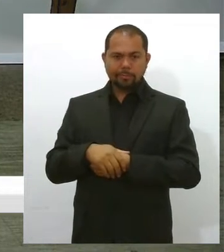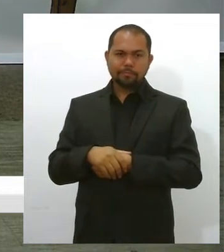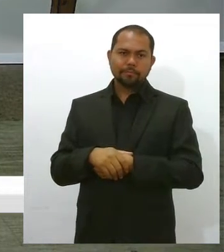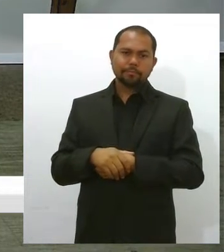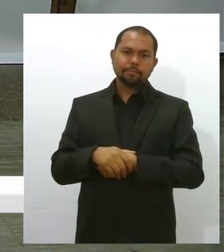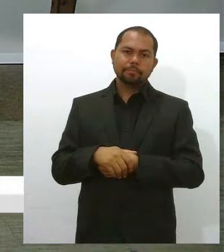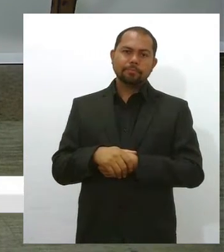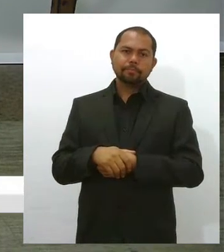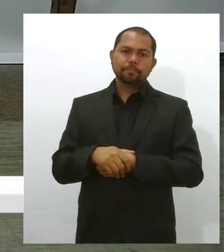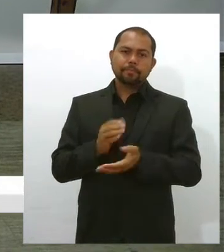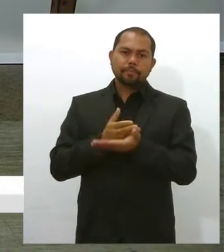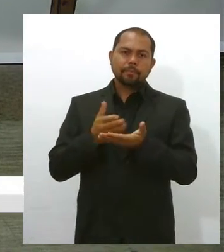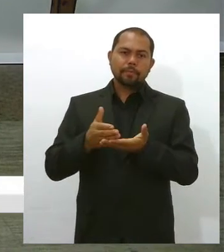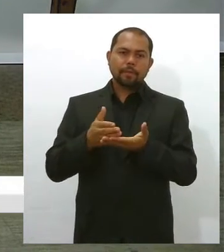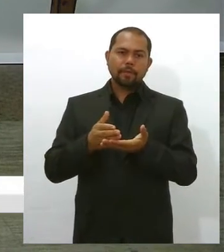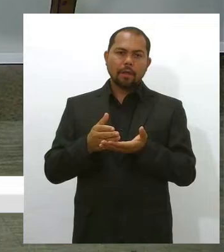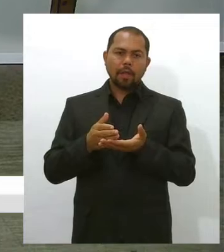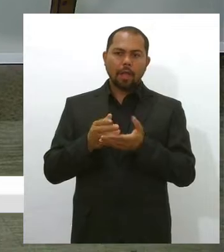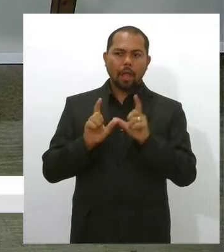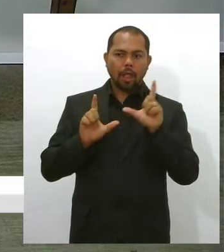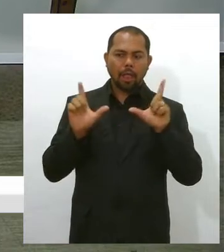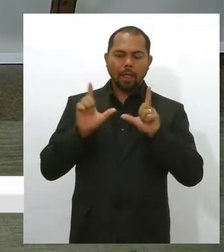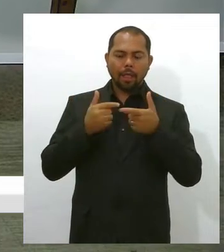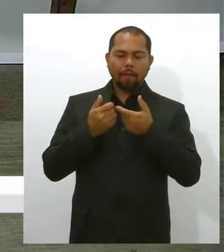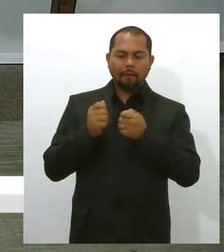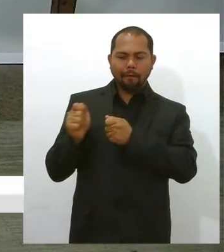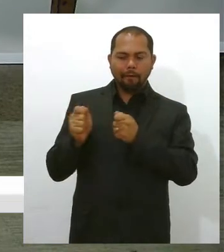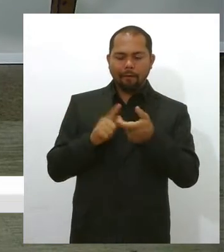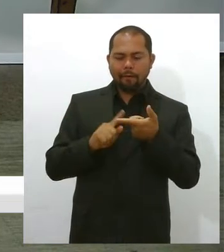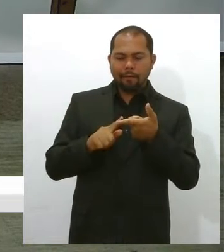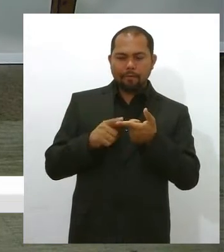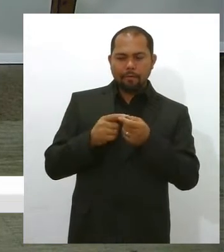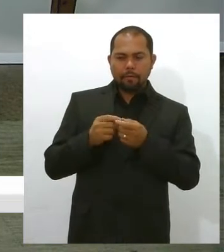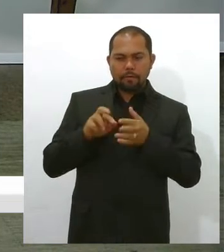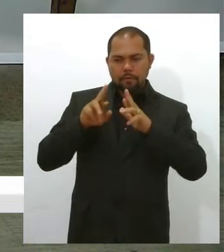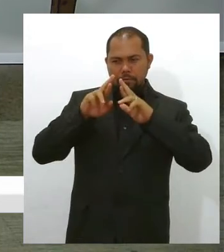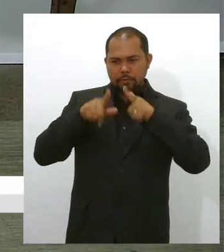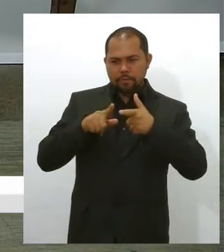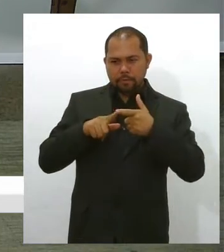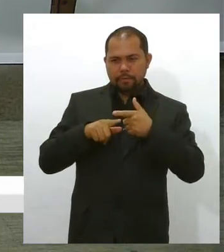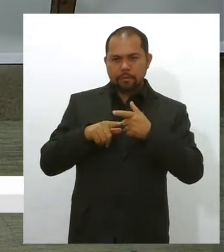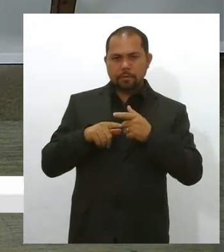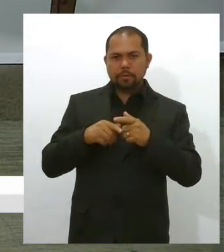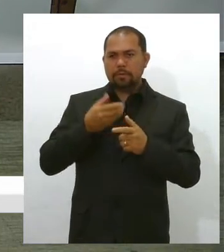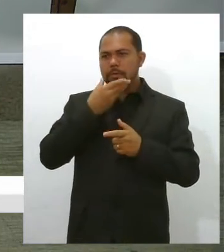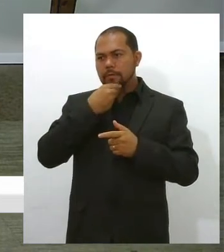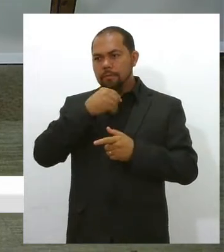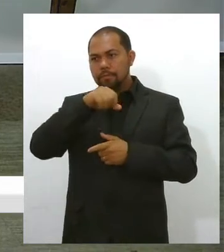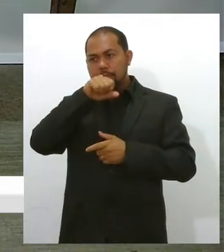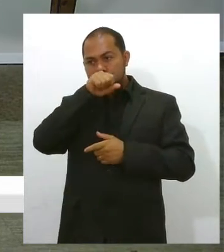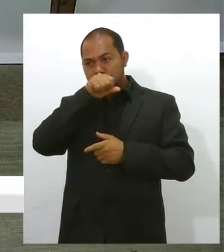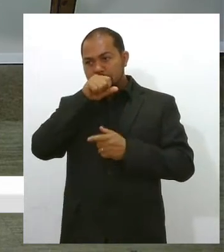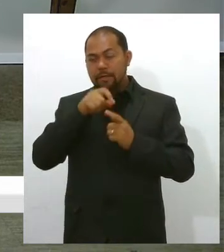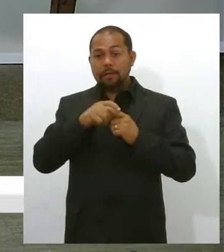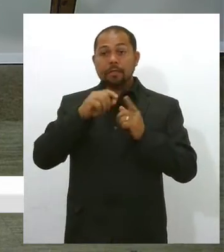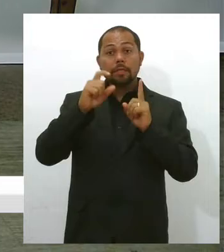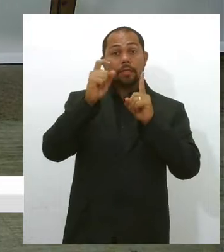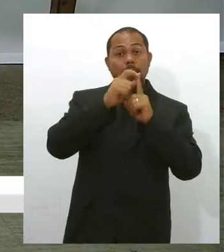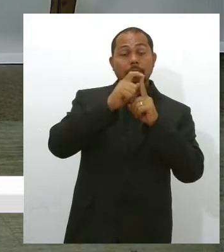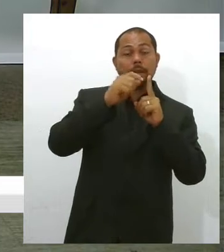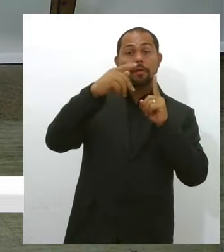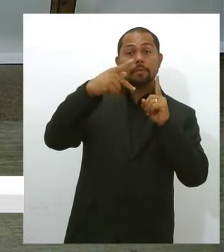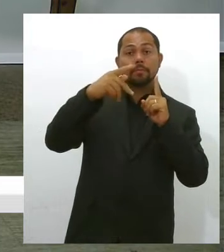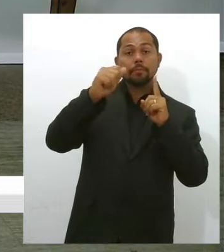gente fez aquela introdução falando aí dessa diferença, né, entre maternidade e paternagem, que é uma diferença que a gente pontua também quando a gente está falando